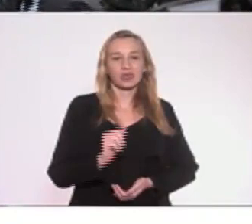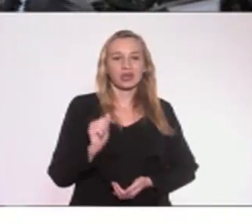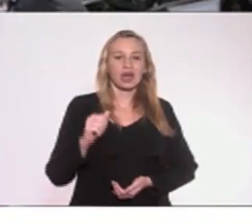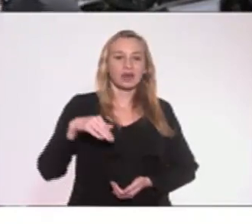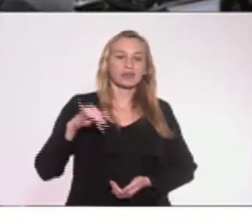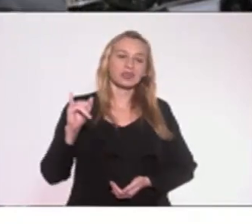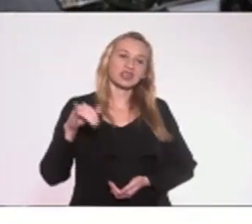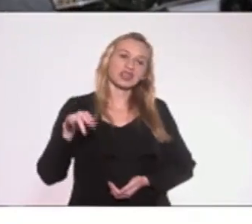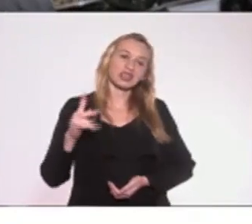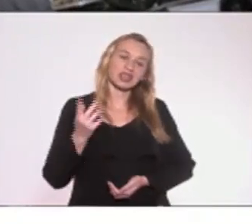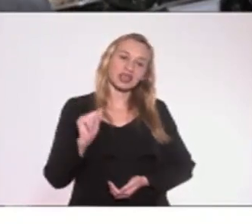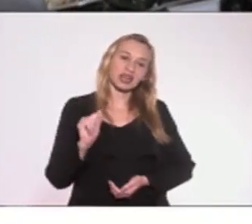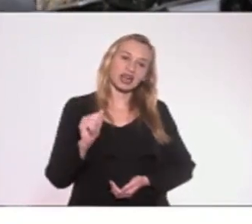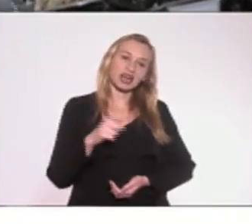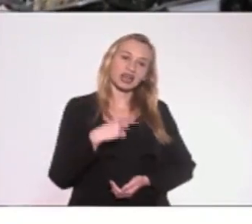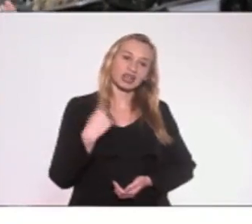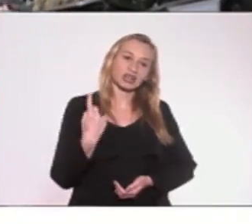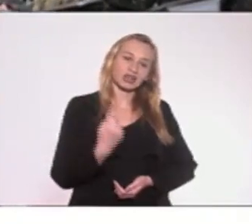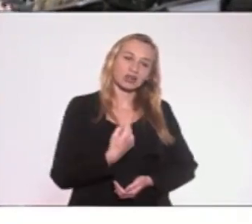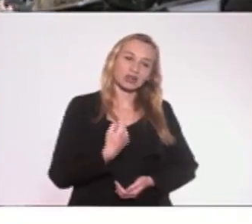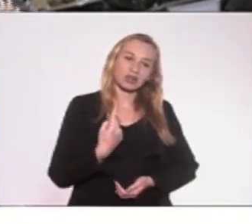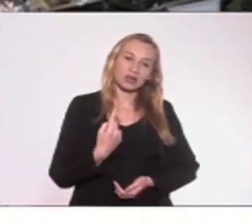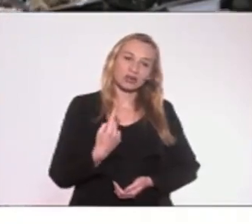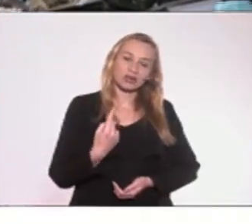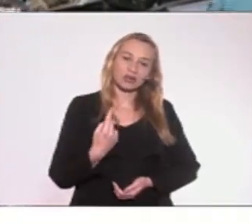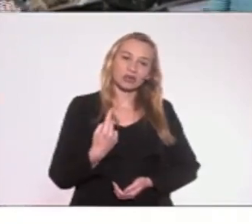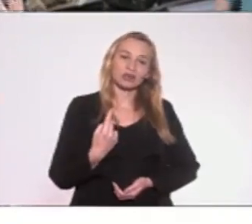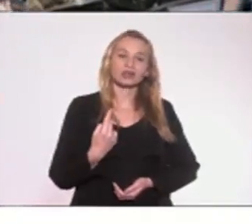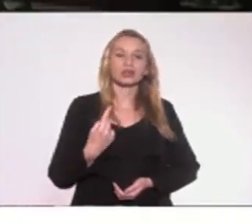a nossa madrinha Márcia Julião,